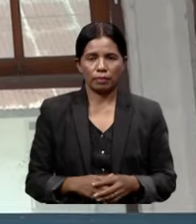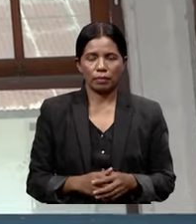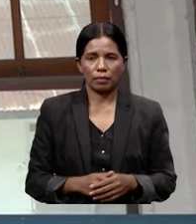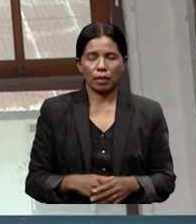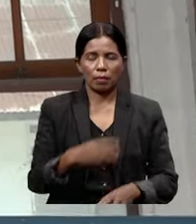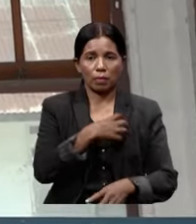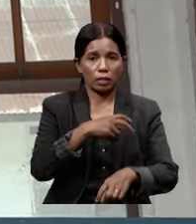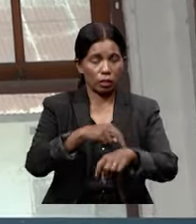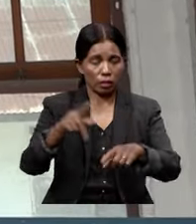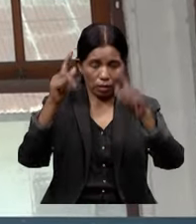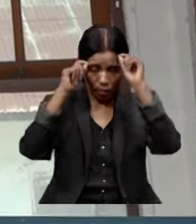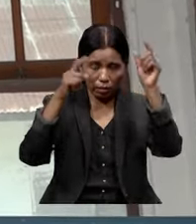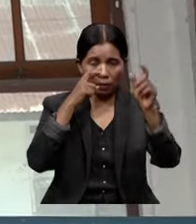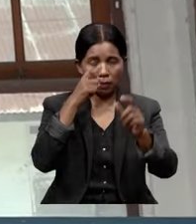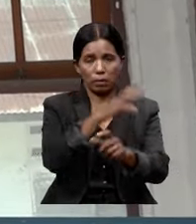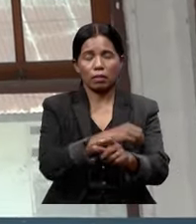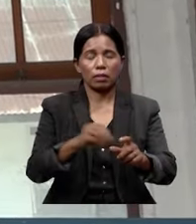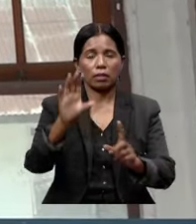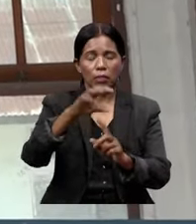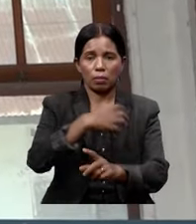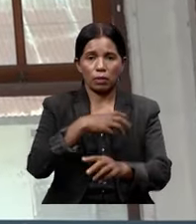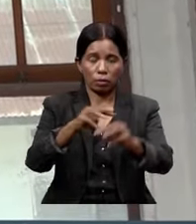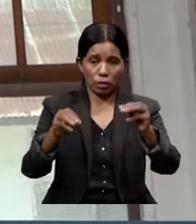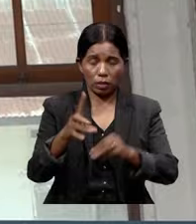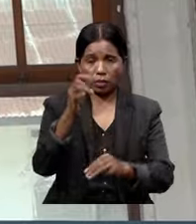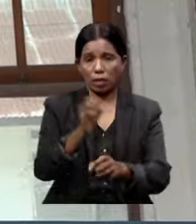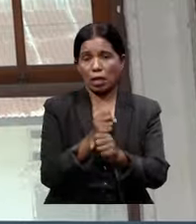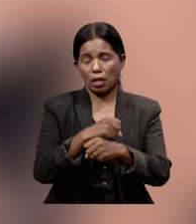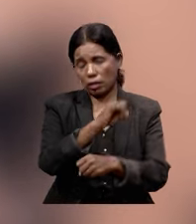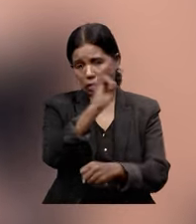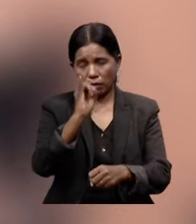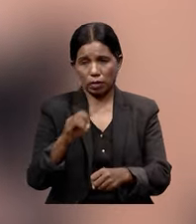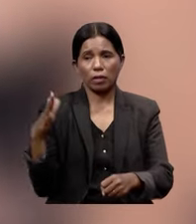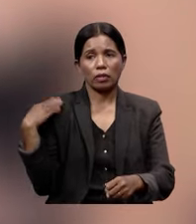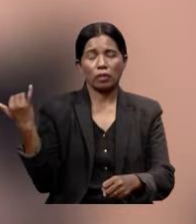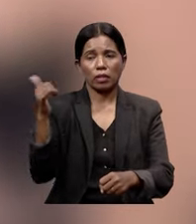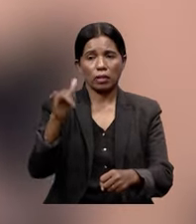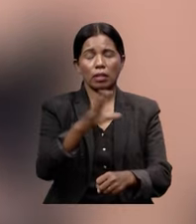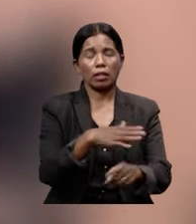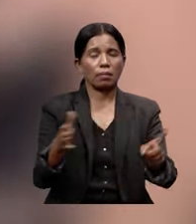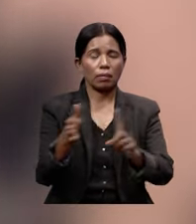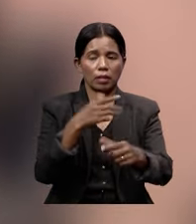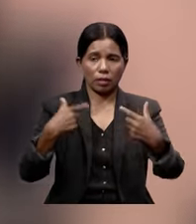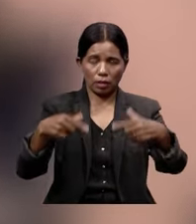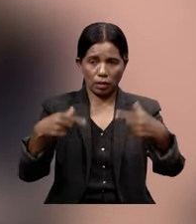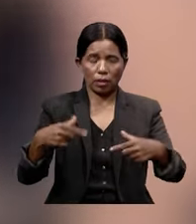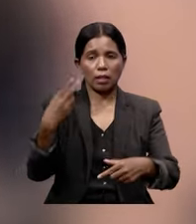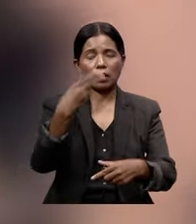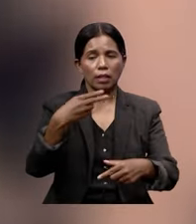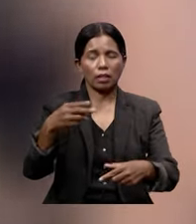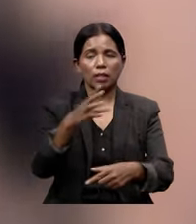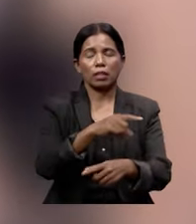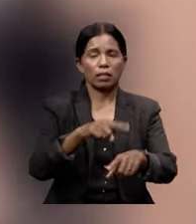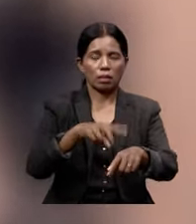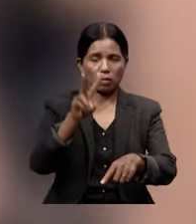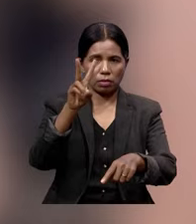Polícia Nacional Timor-Leste e o Comando Penitela Município Dili há a identificação de jovem Sila nebe a Salta Malo e a área Delta, quinta madrugada, Tucurua,